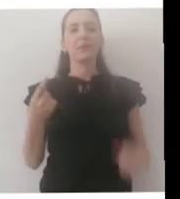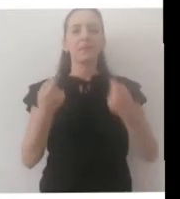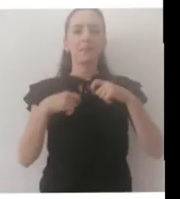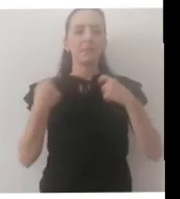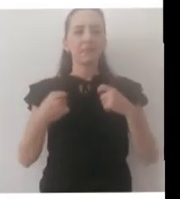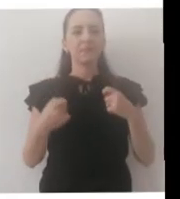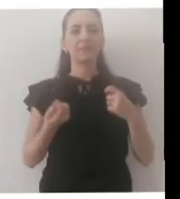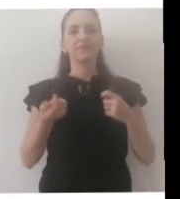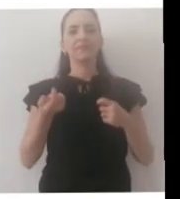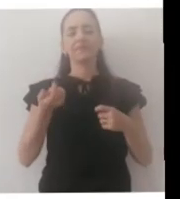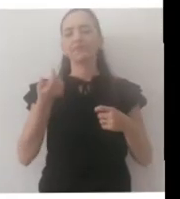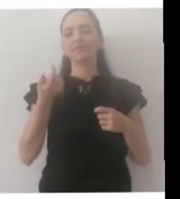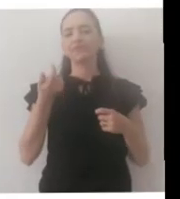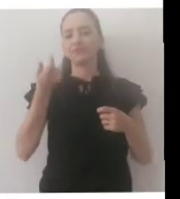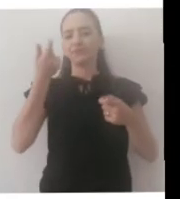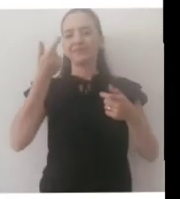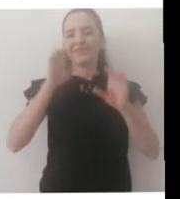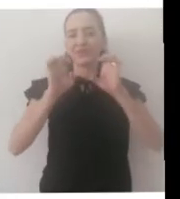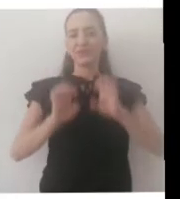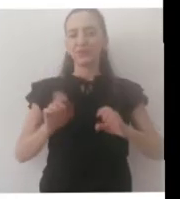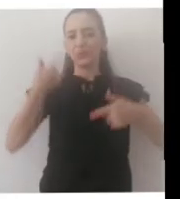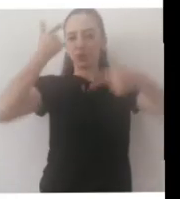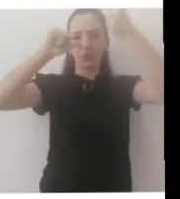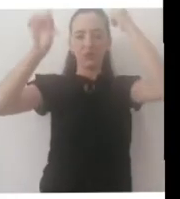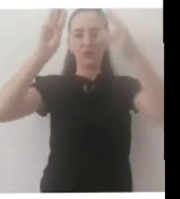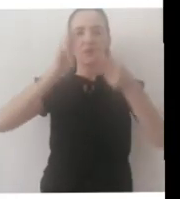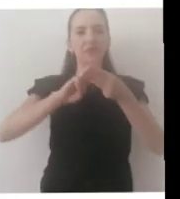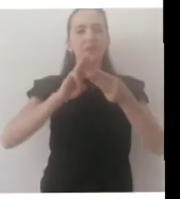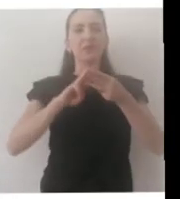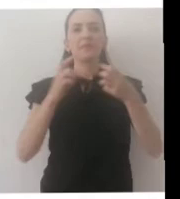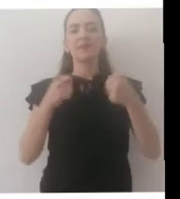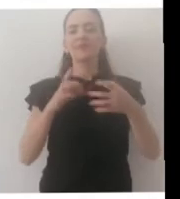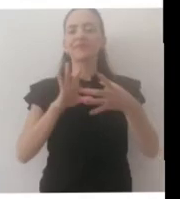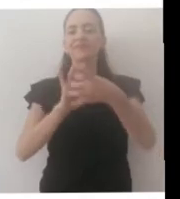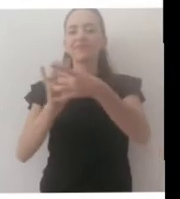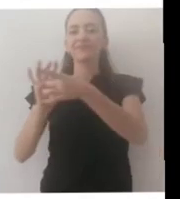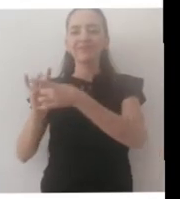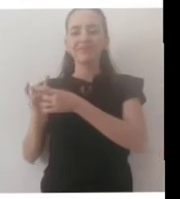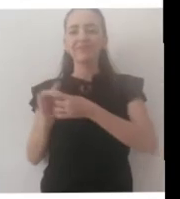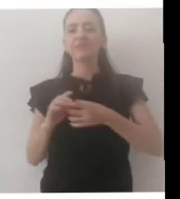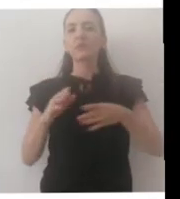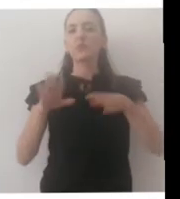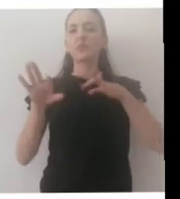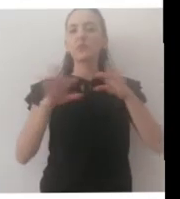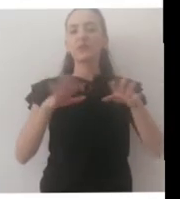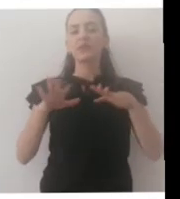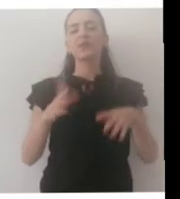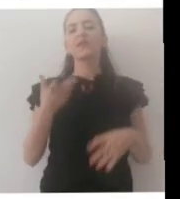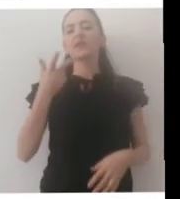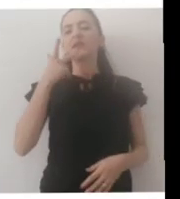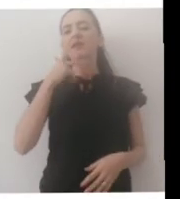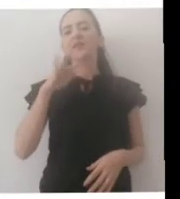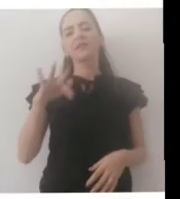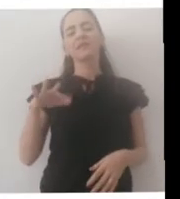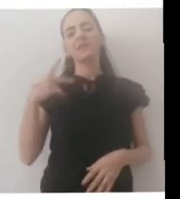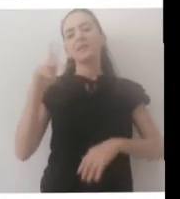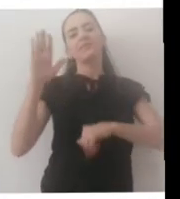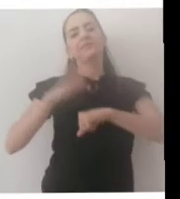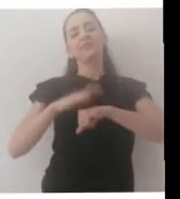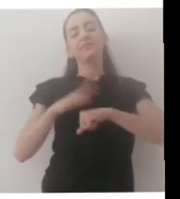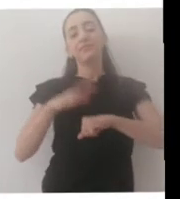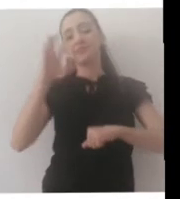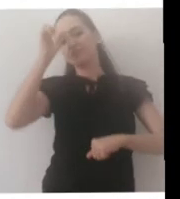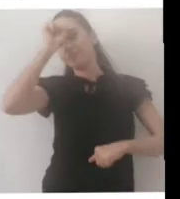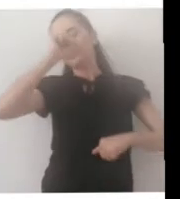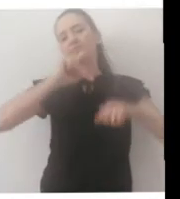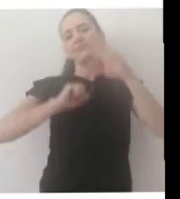da criação e coordenação de relações e não pode ser ensinada diretamente porque a criança tem que construí-la por si mesma. Então, não dá